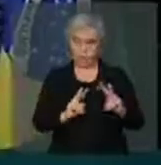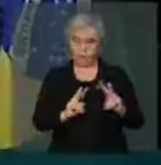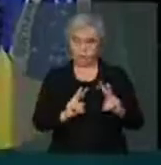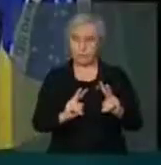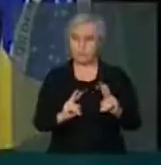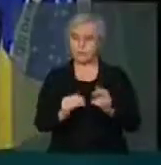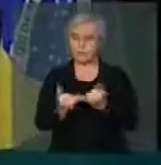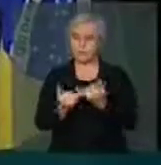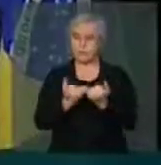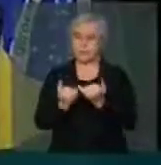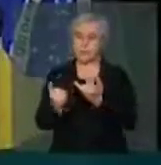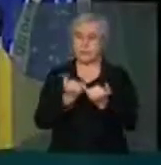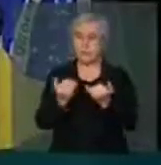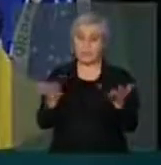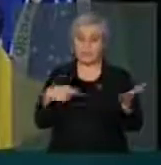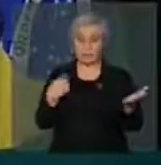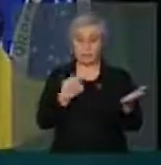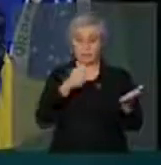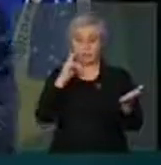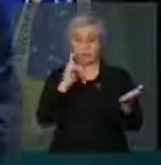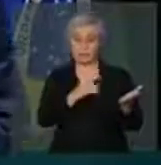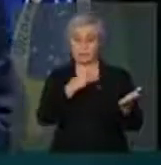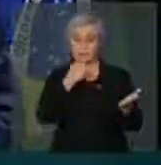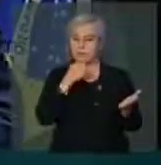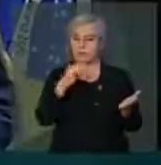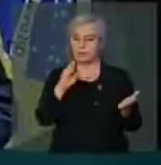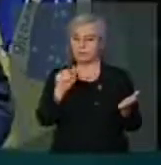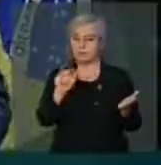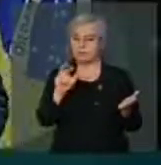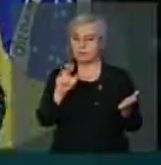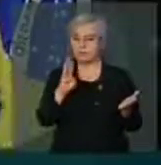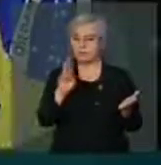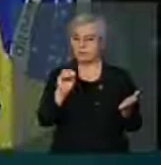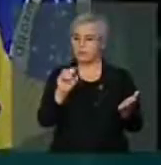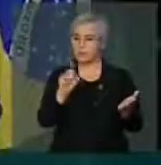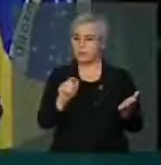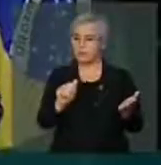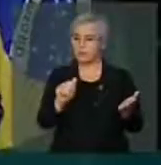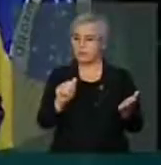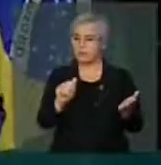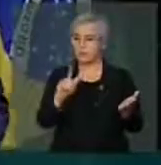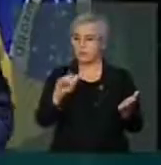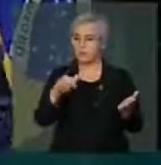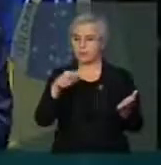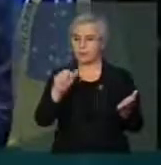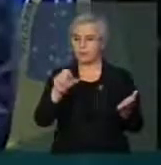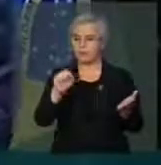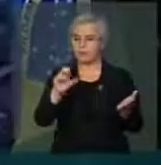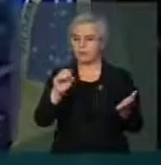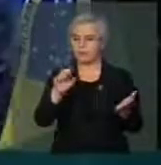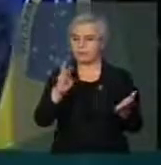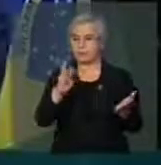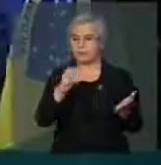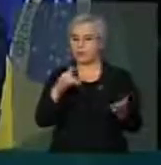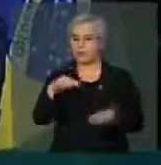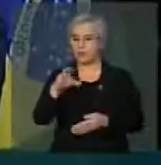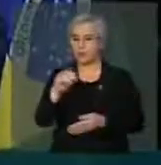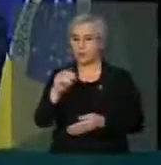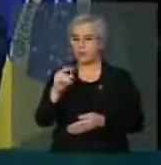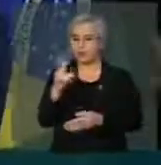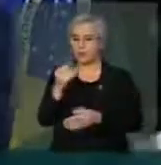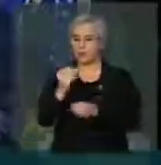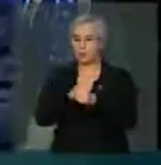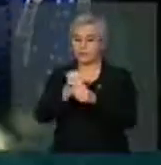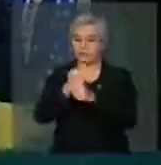que nós estamos vendo Barbosa Lima Sobrinho 2 décadas atrás, quando veio protocolar